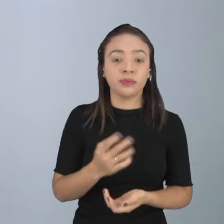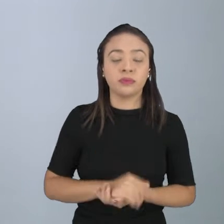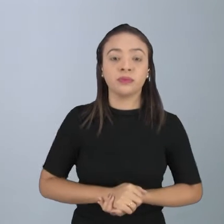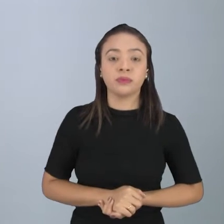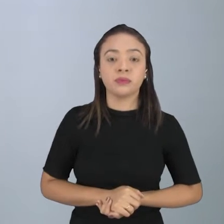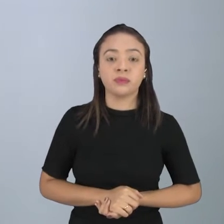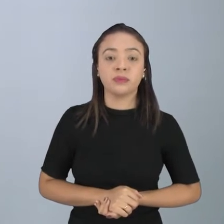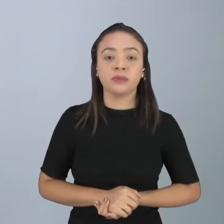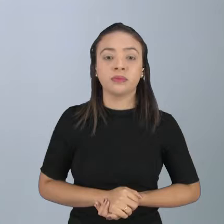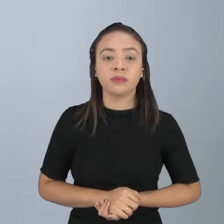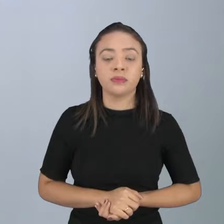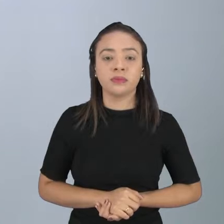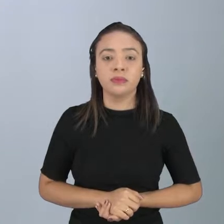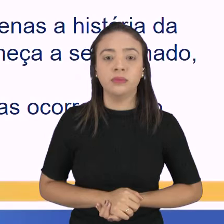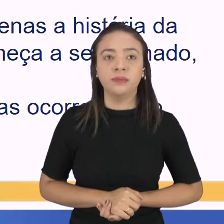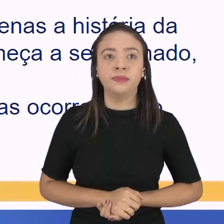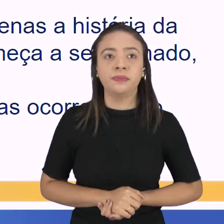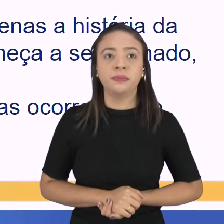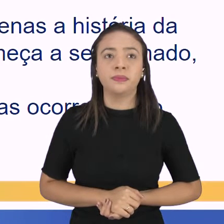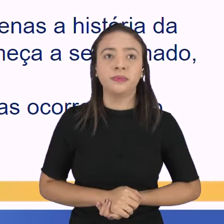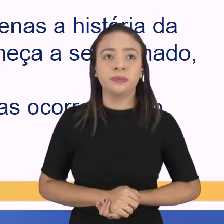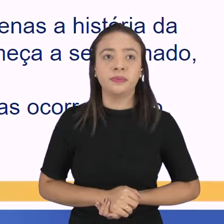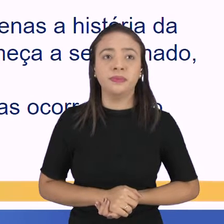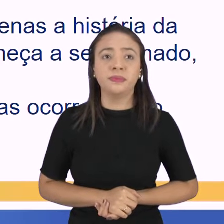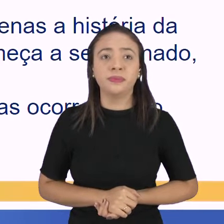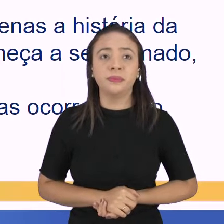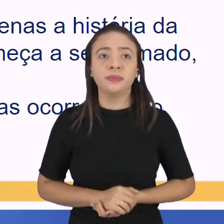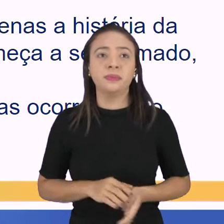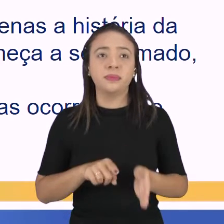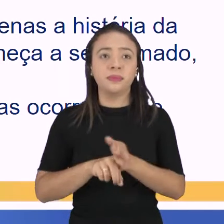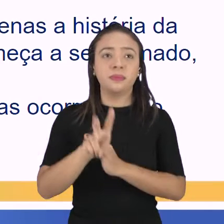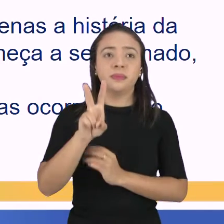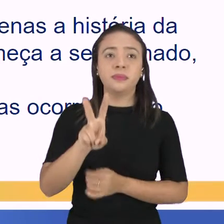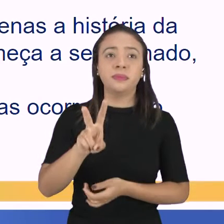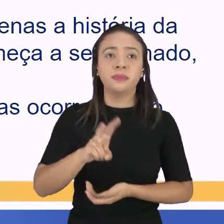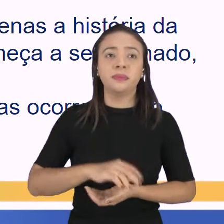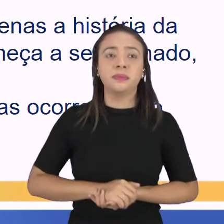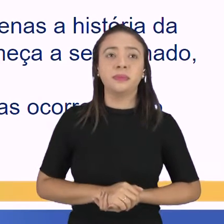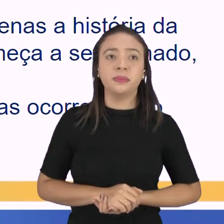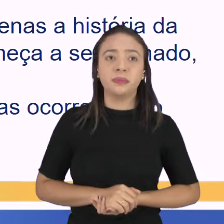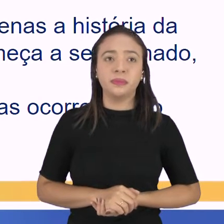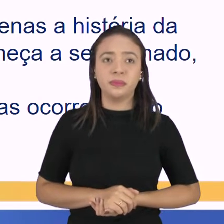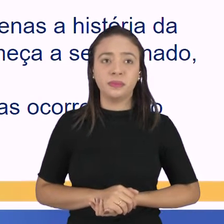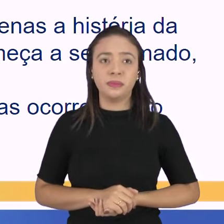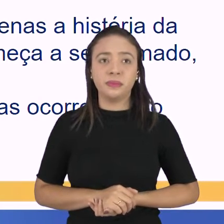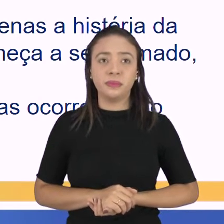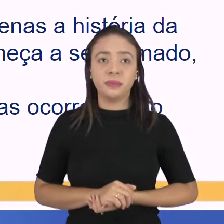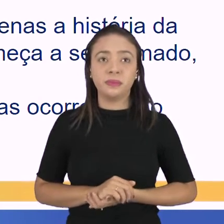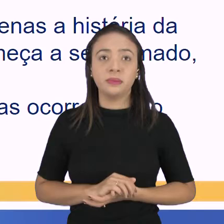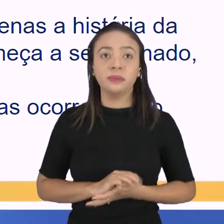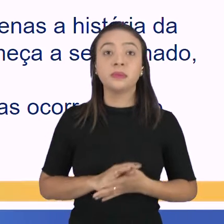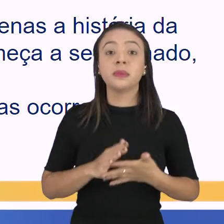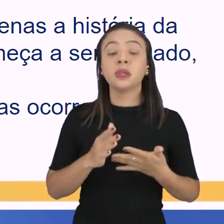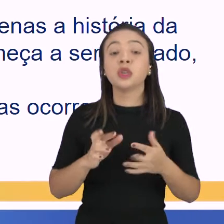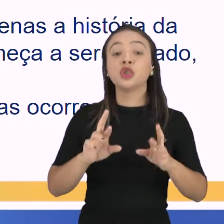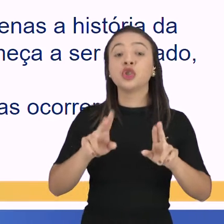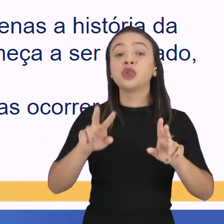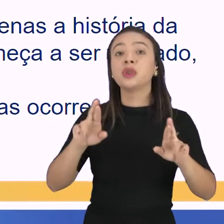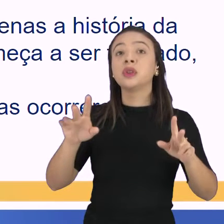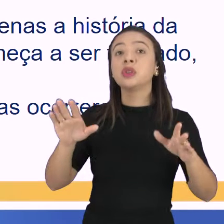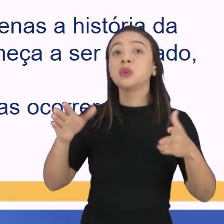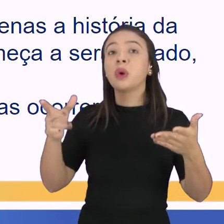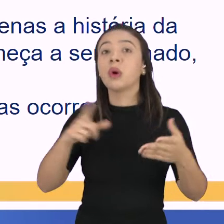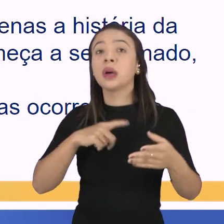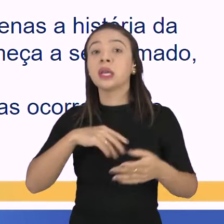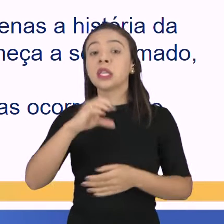e Modern English, ok? Questão 2. De modo geral, quais são as diferenças entre